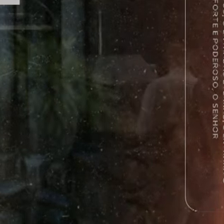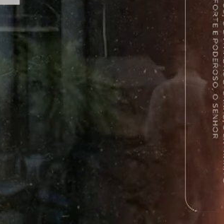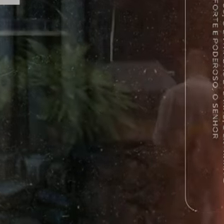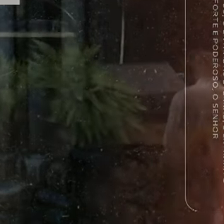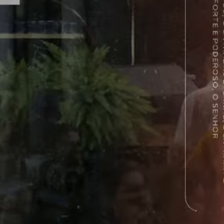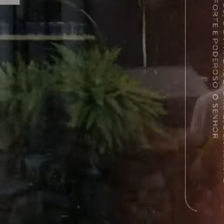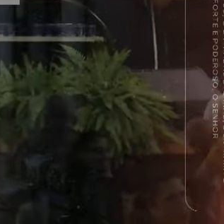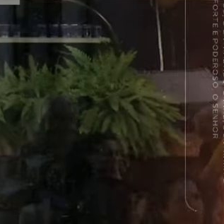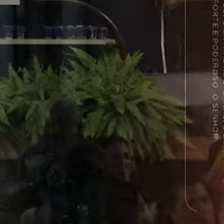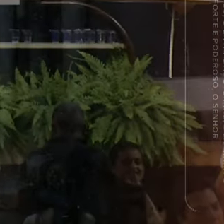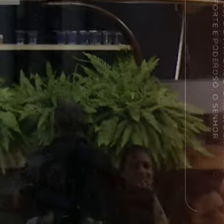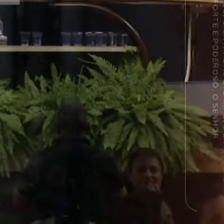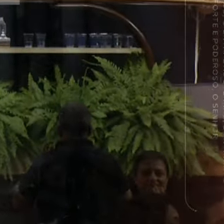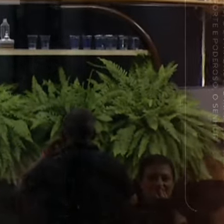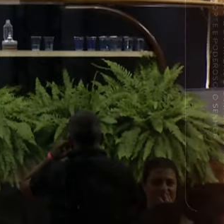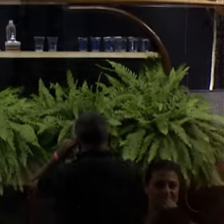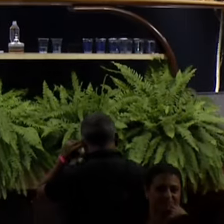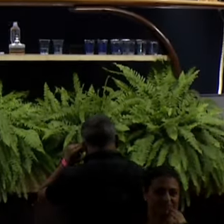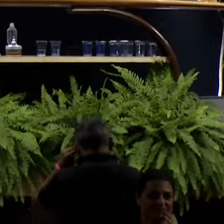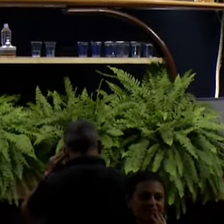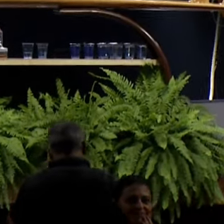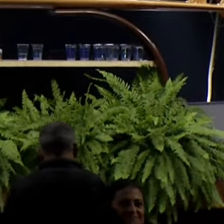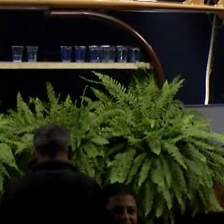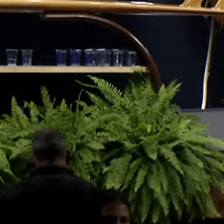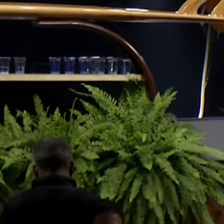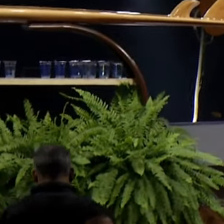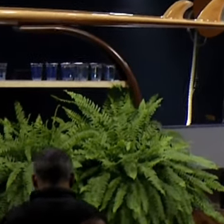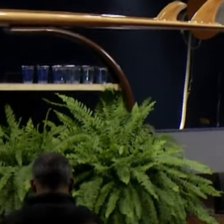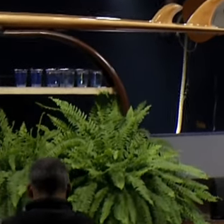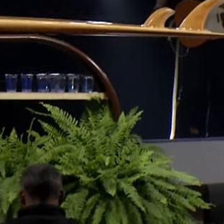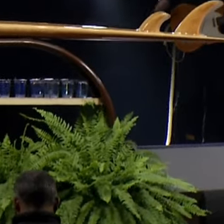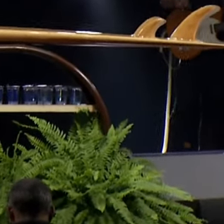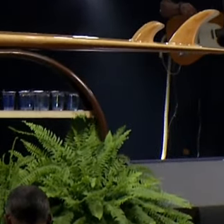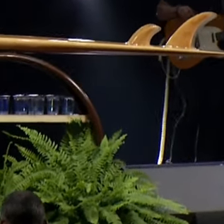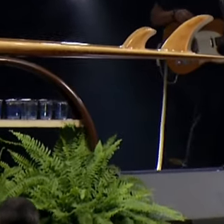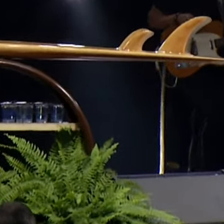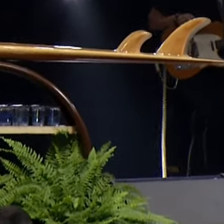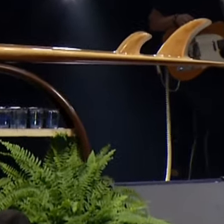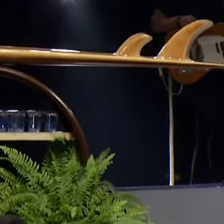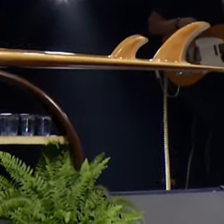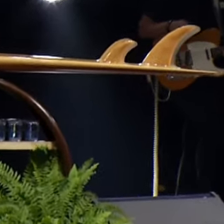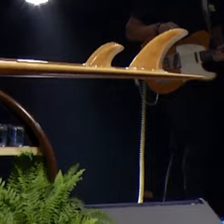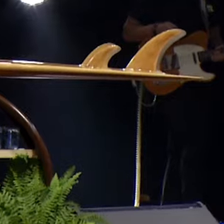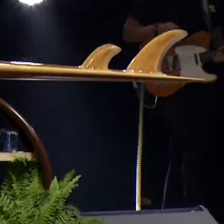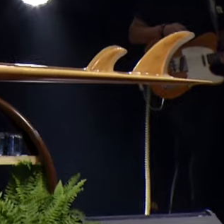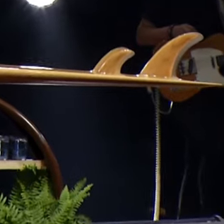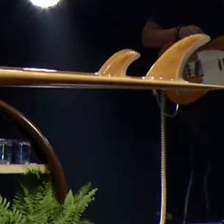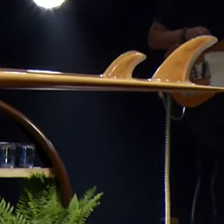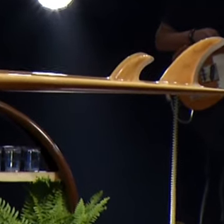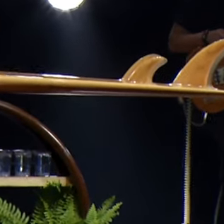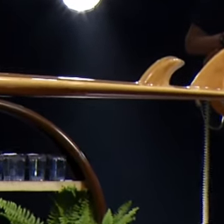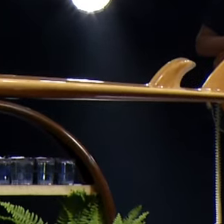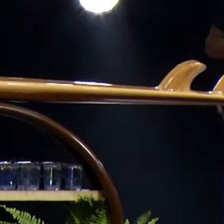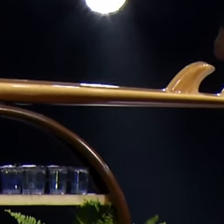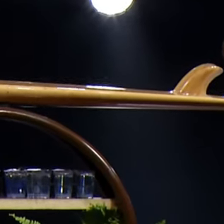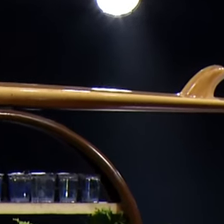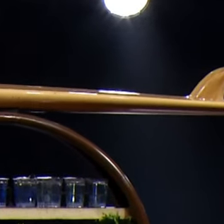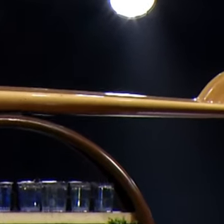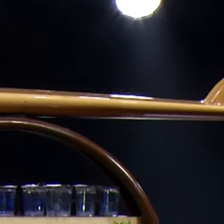deixa eu falar de novo uma noite de Congresso de batalha espiritual e num congresso desde a gente tem que ser Guerreiro